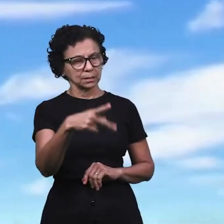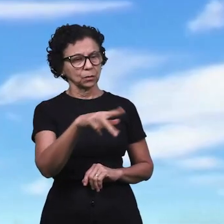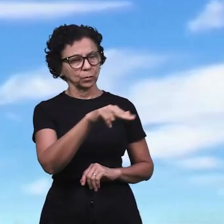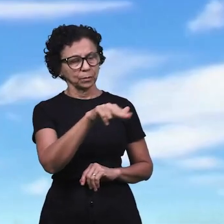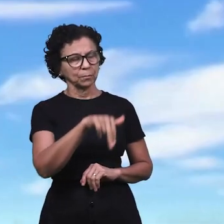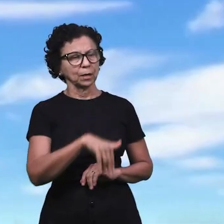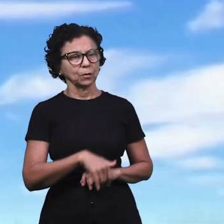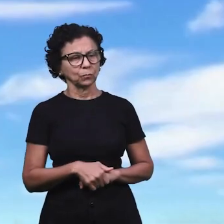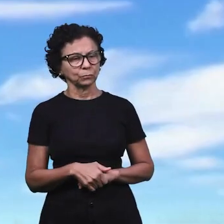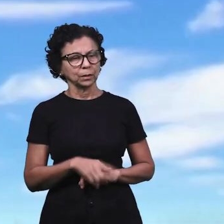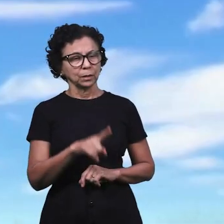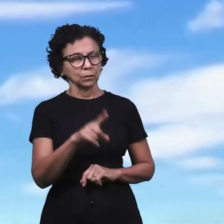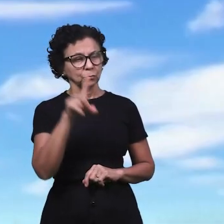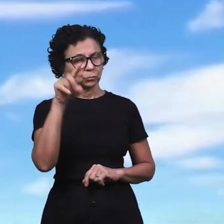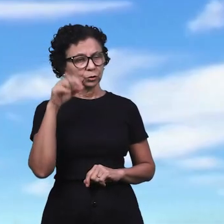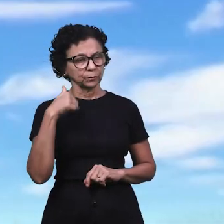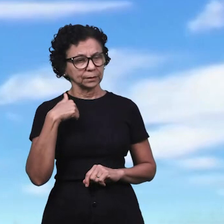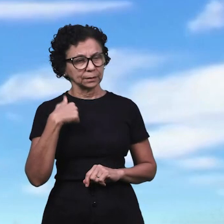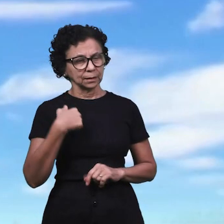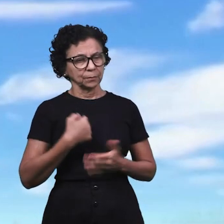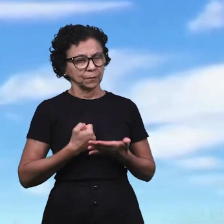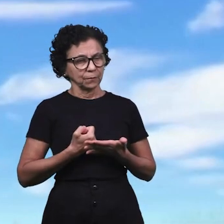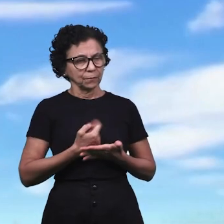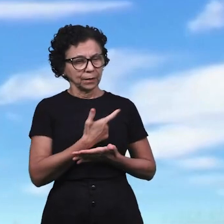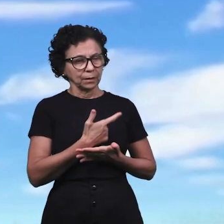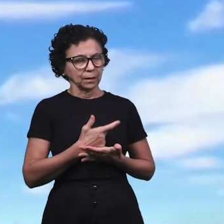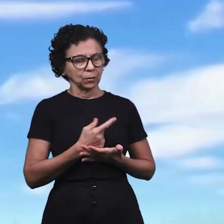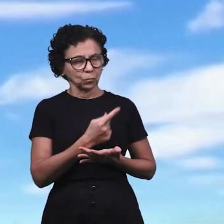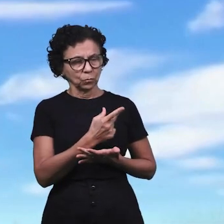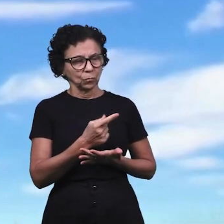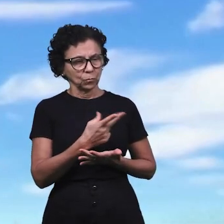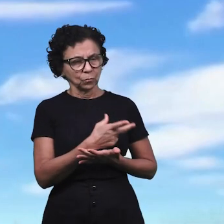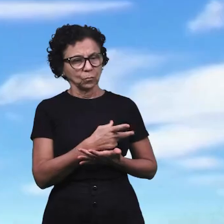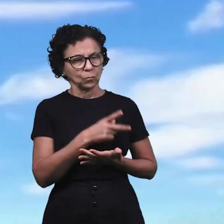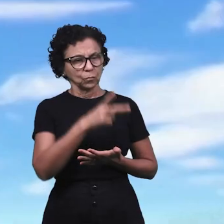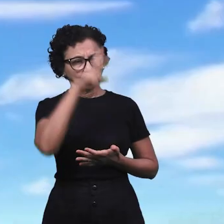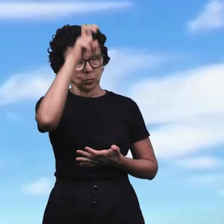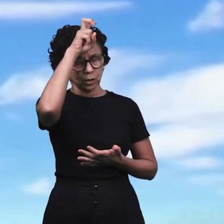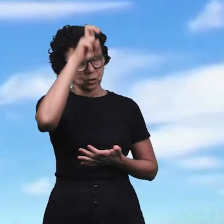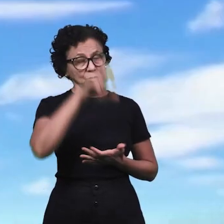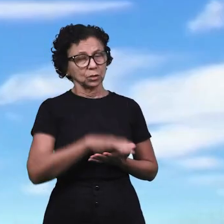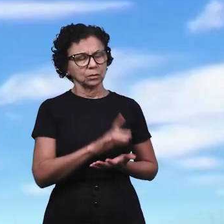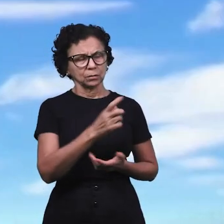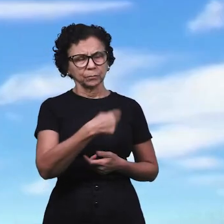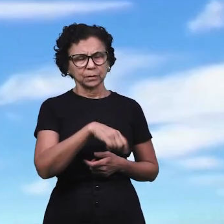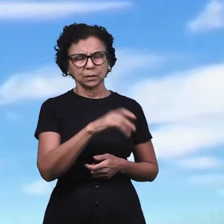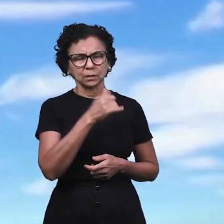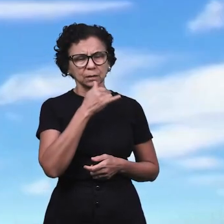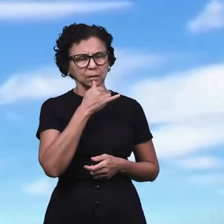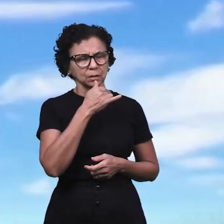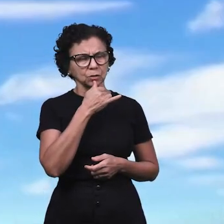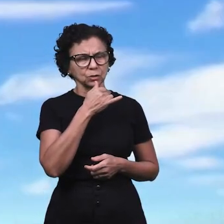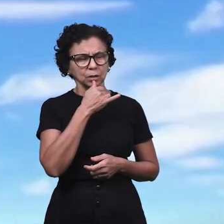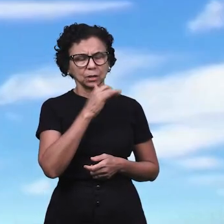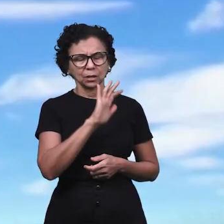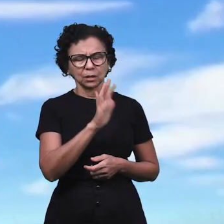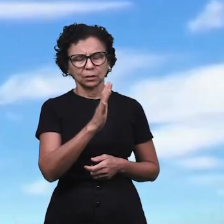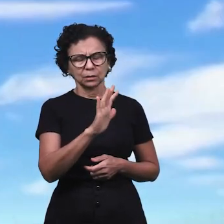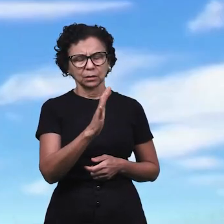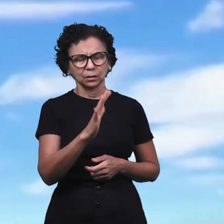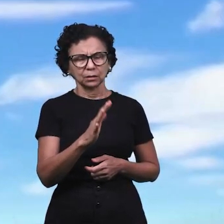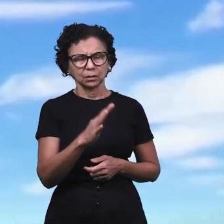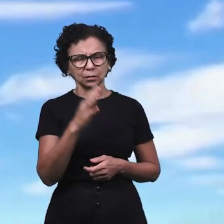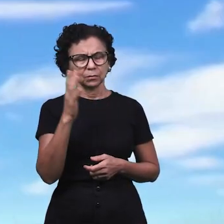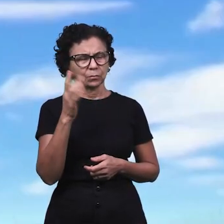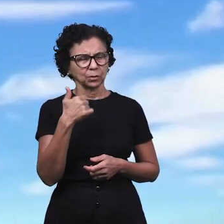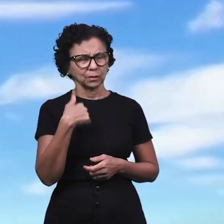quem vendestes para o Egito. Agora, pois, não vos entristeçais, nem vos pese aos vossos olhos por me haverdes